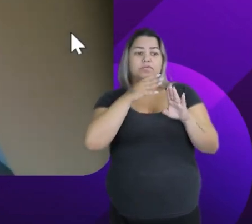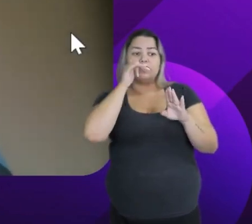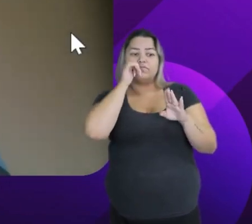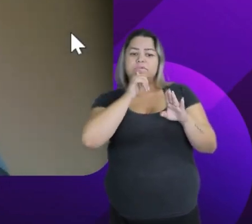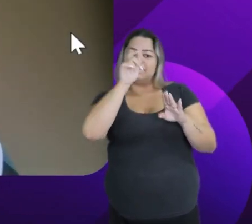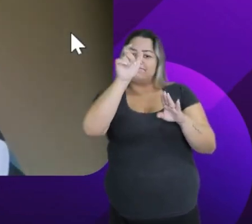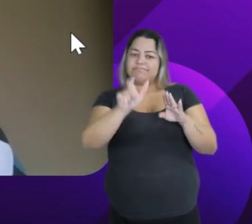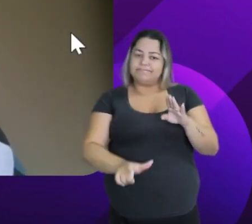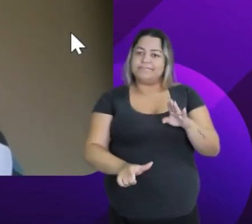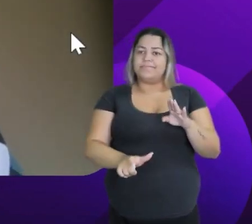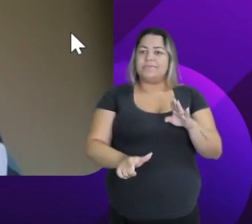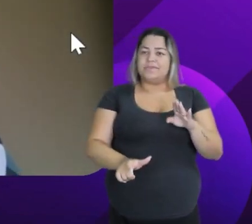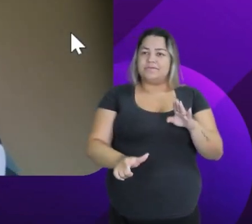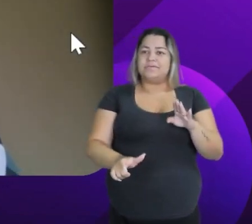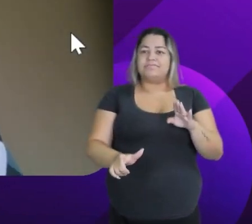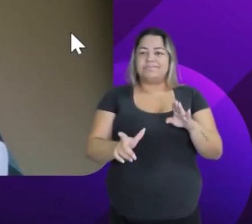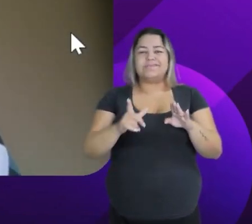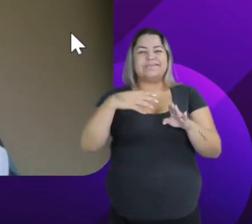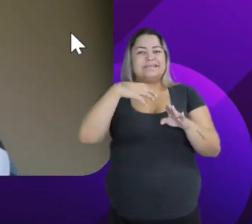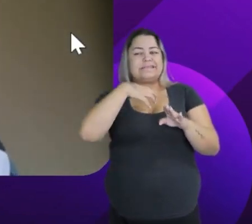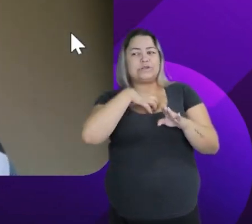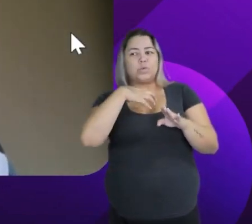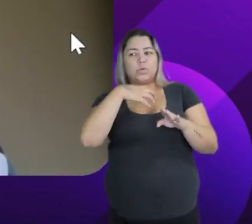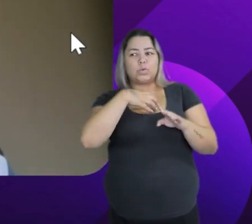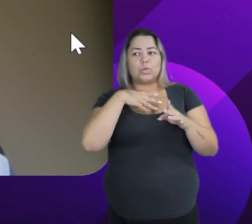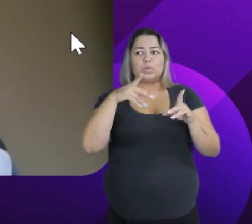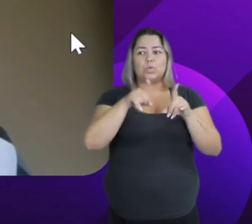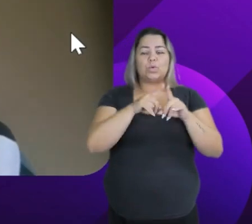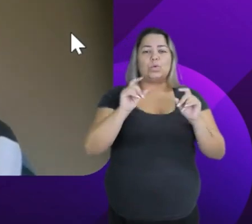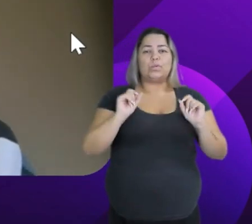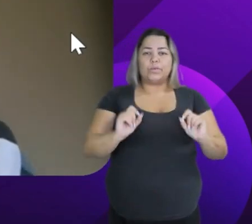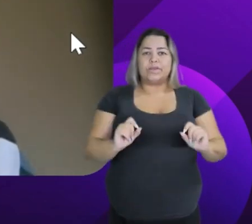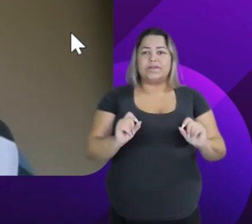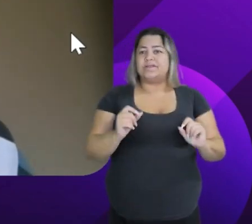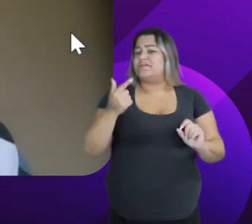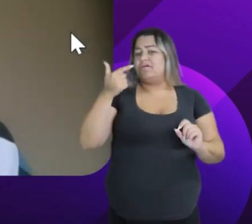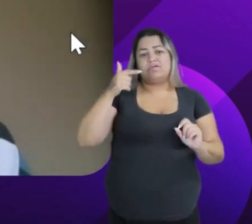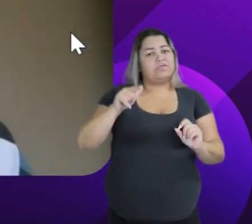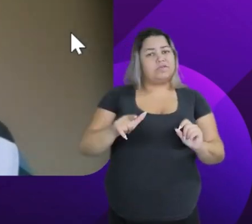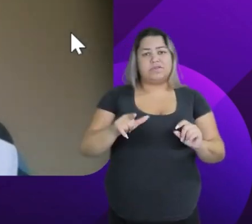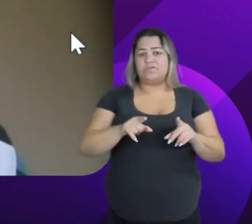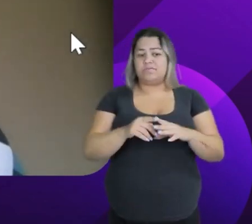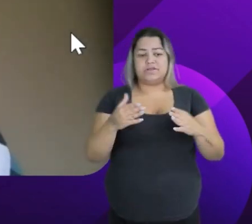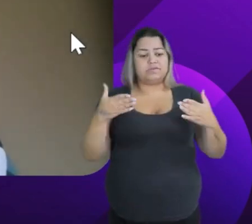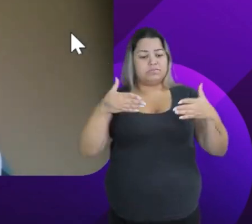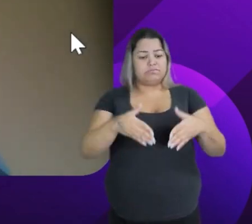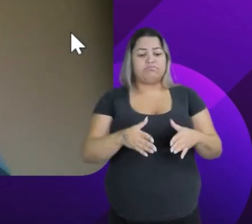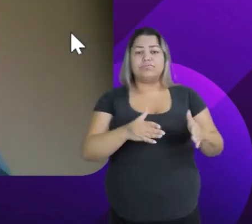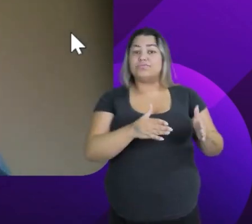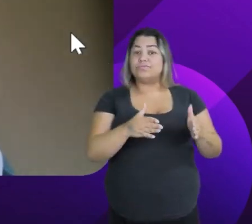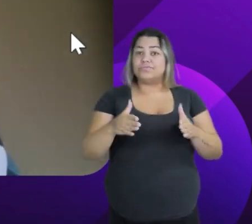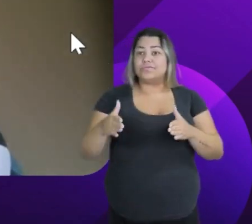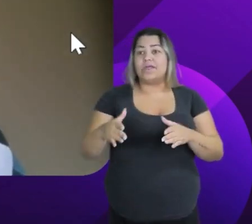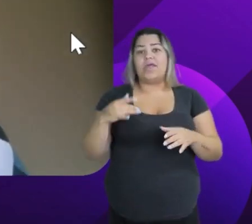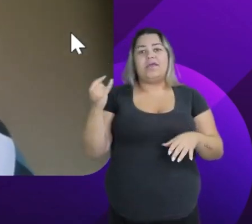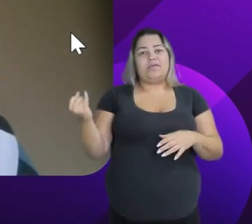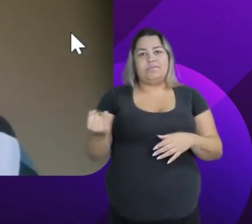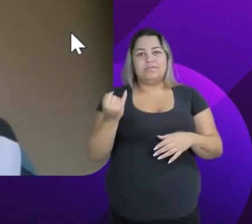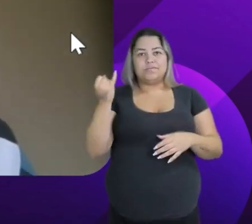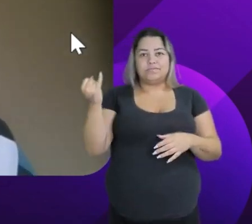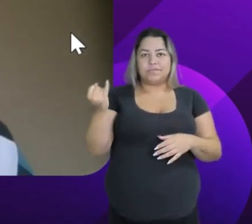acabam sendo impactadas com isso e elas acabam muitas vezes não conseguindo participar desses processos, por isso a